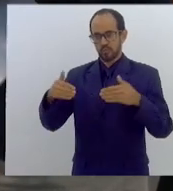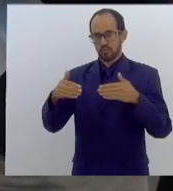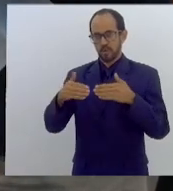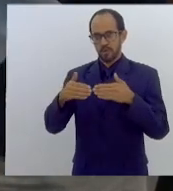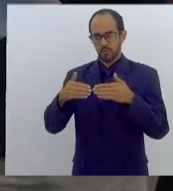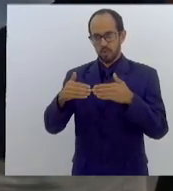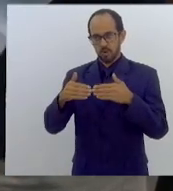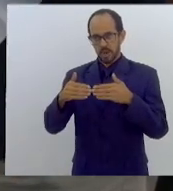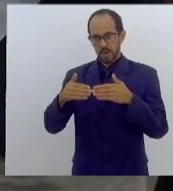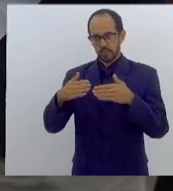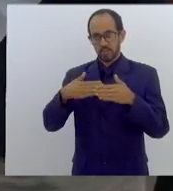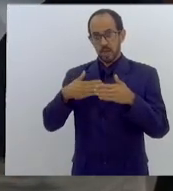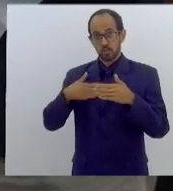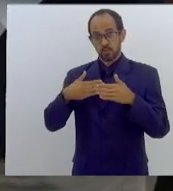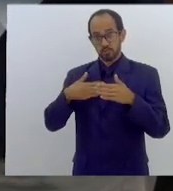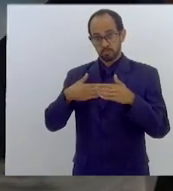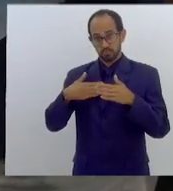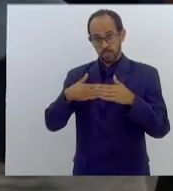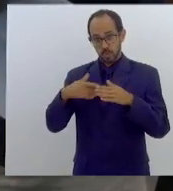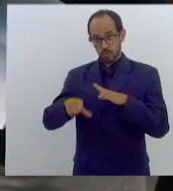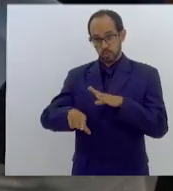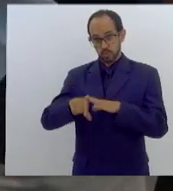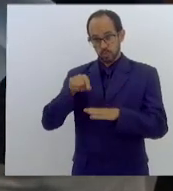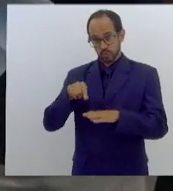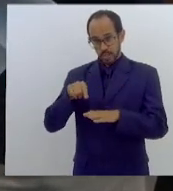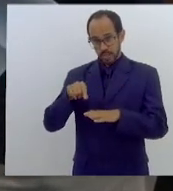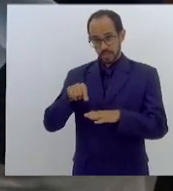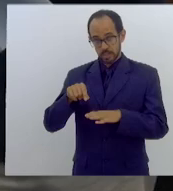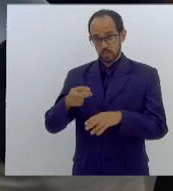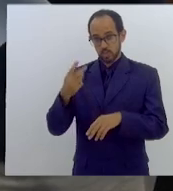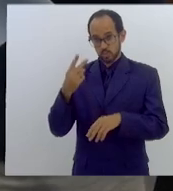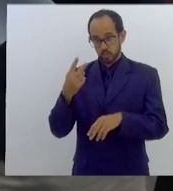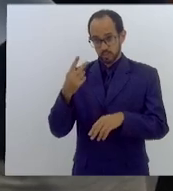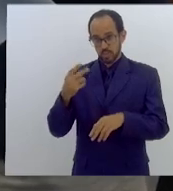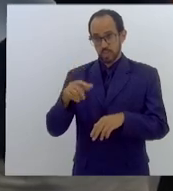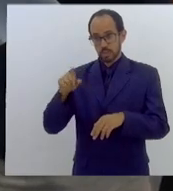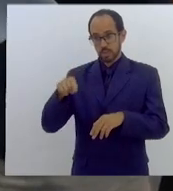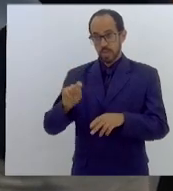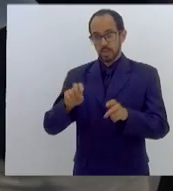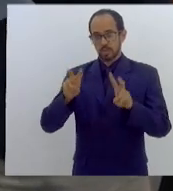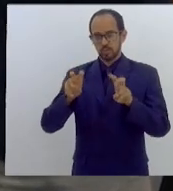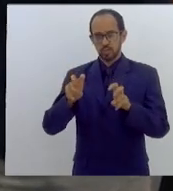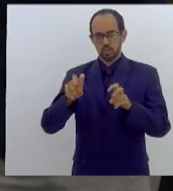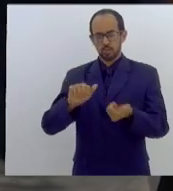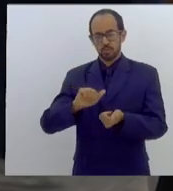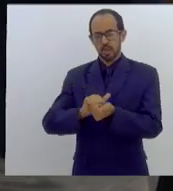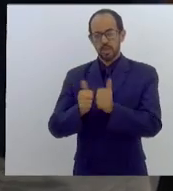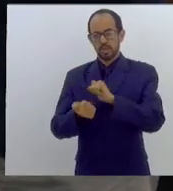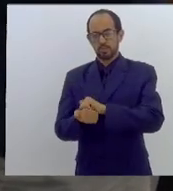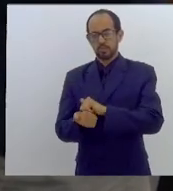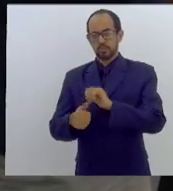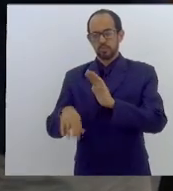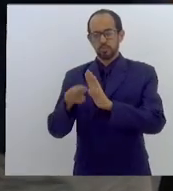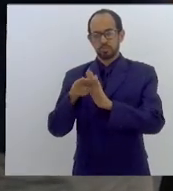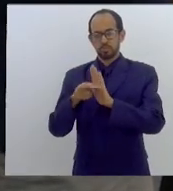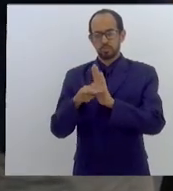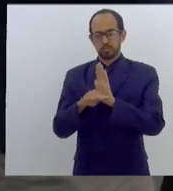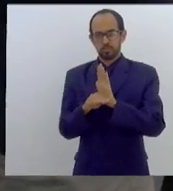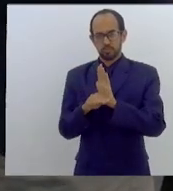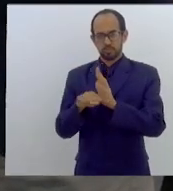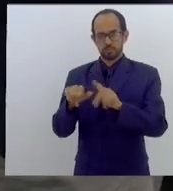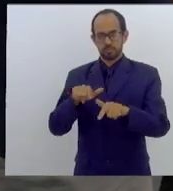favorável aos meus destaques, ambos, que dizem respeito aos remanejamentos por programa de